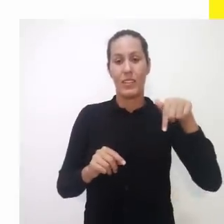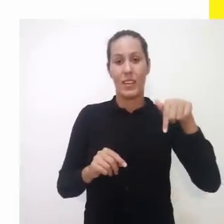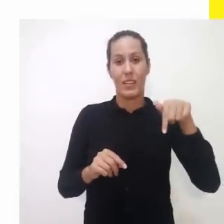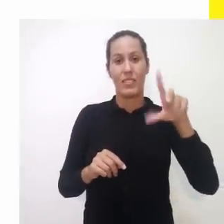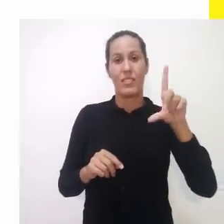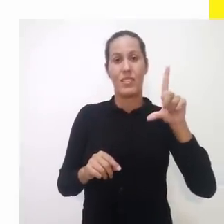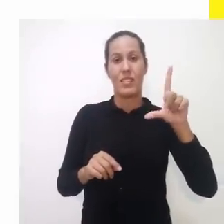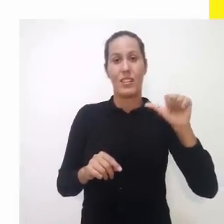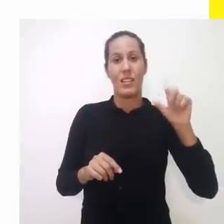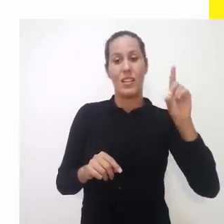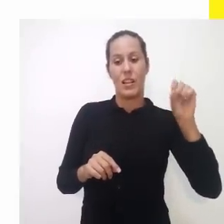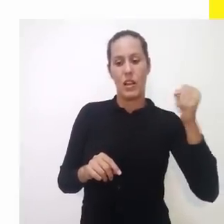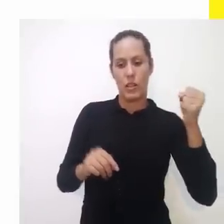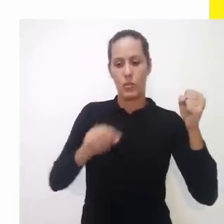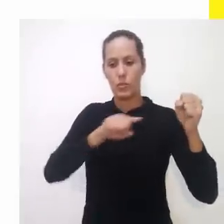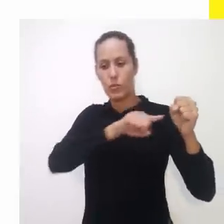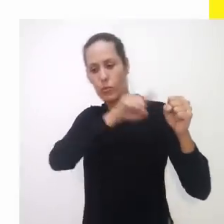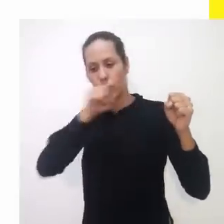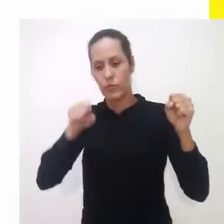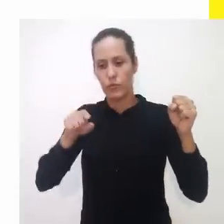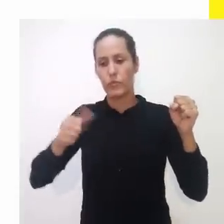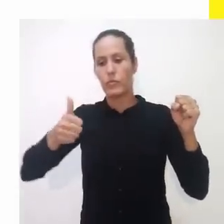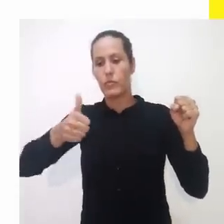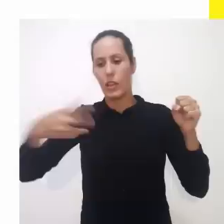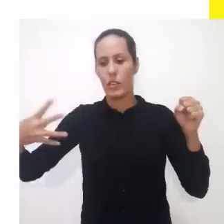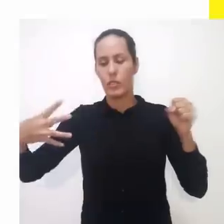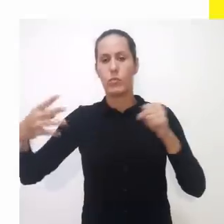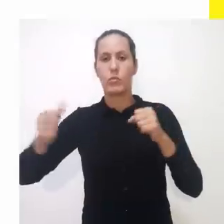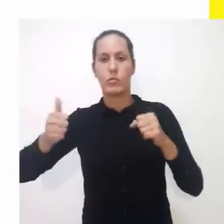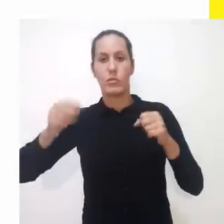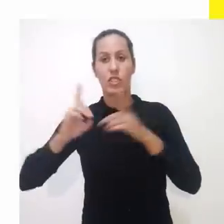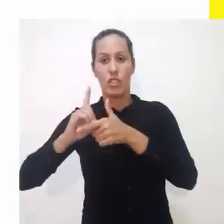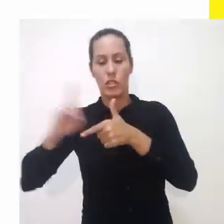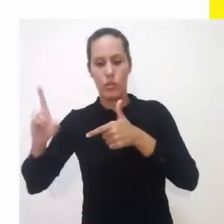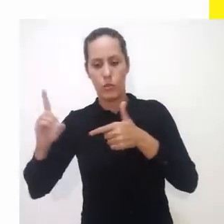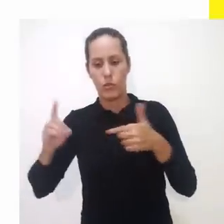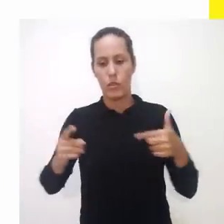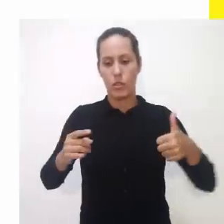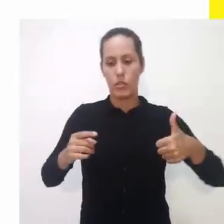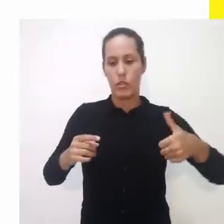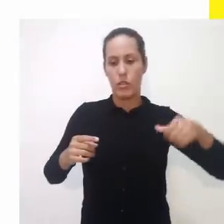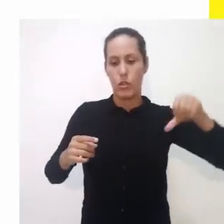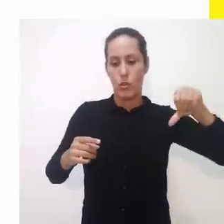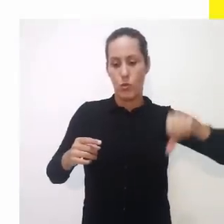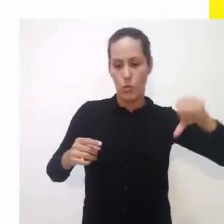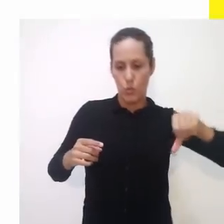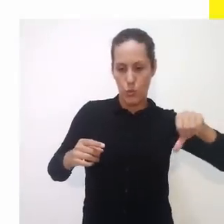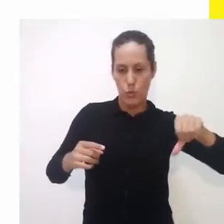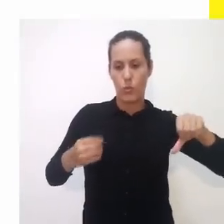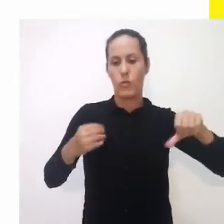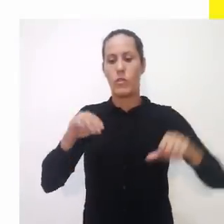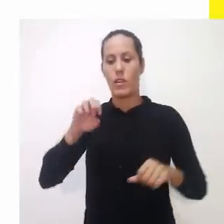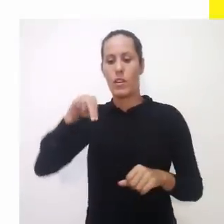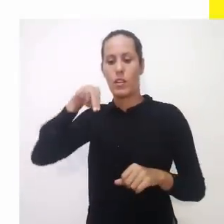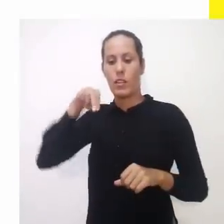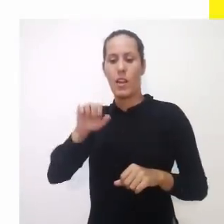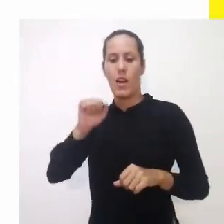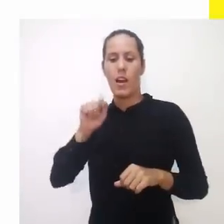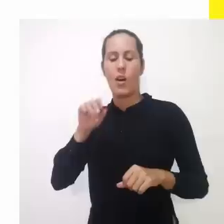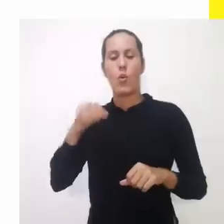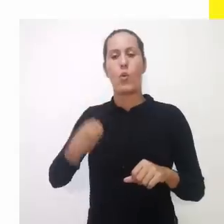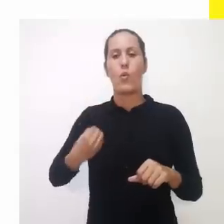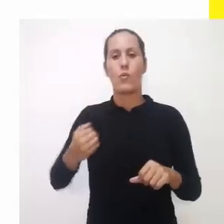heptágono, terá 14 diagonais. 8 lados é um octógono, terá 20 diagonais. 9 é um